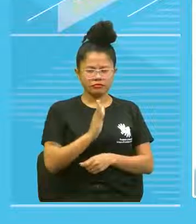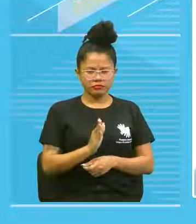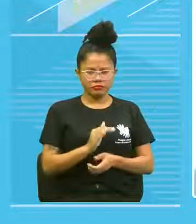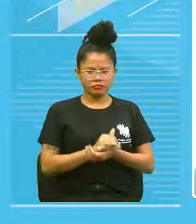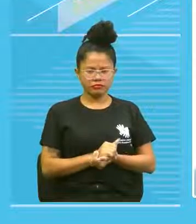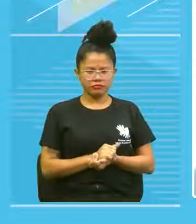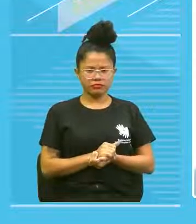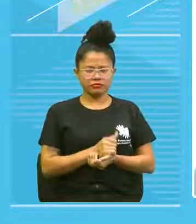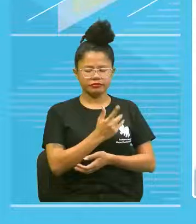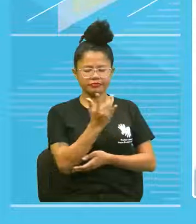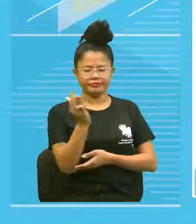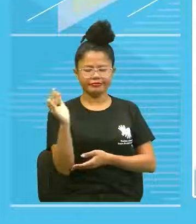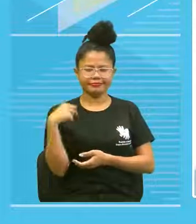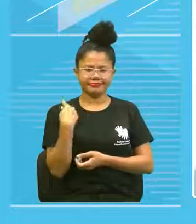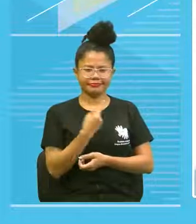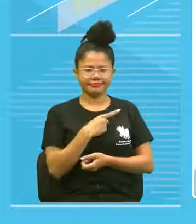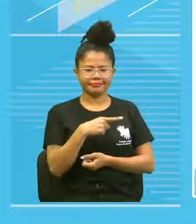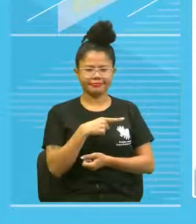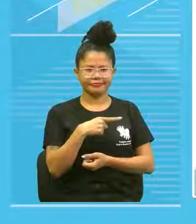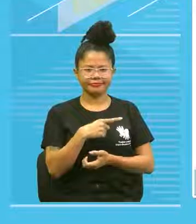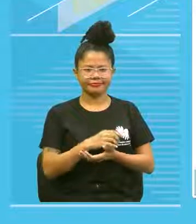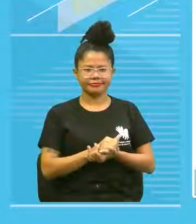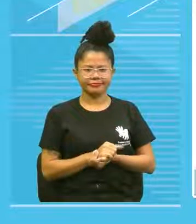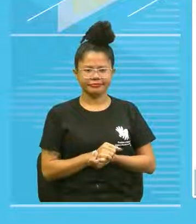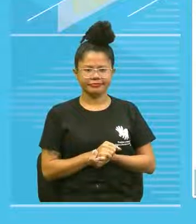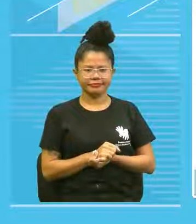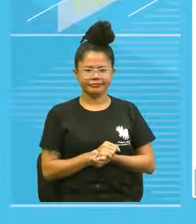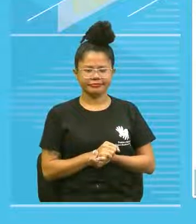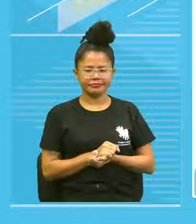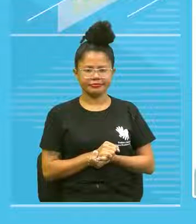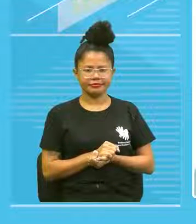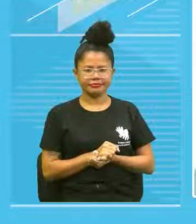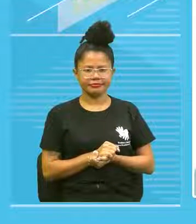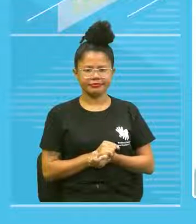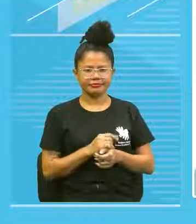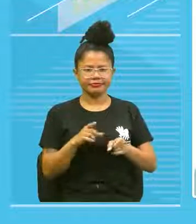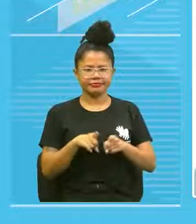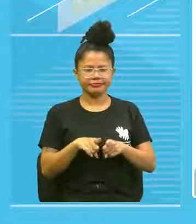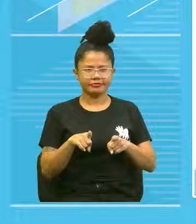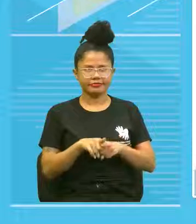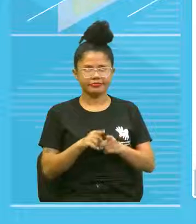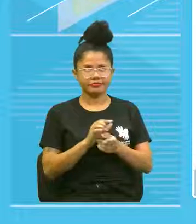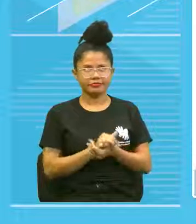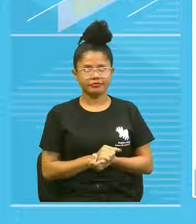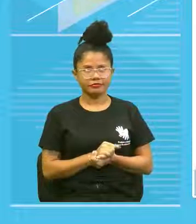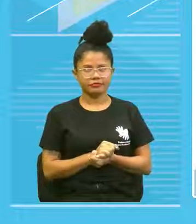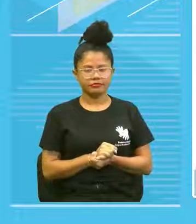natureza que nós temos a vocação agrícola